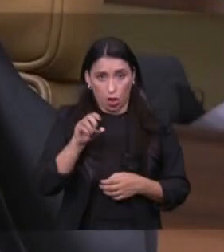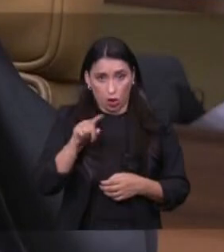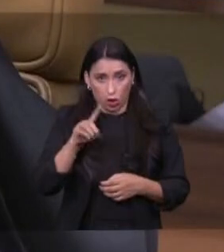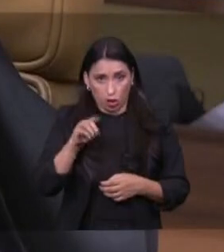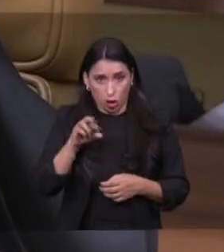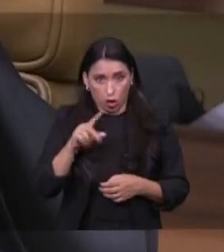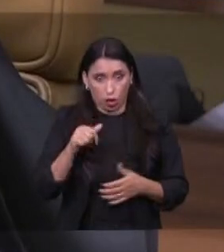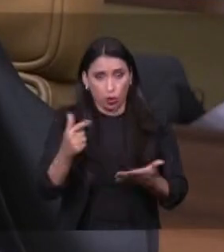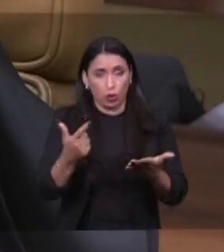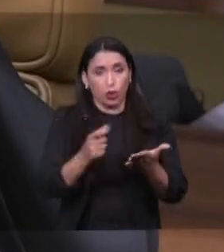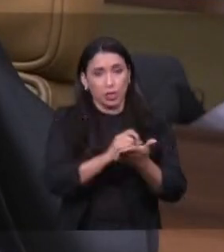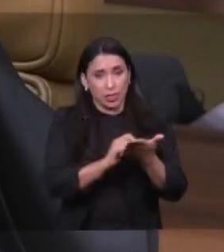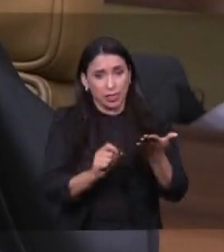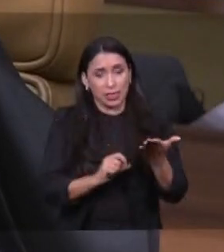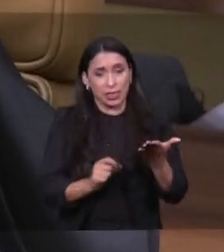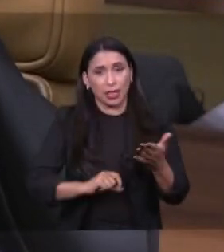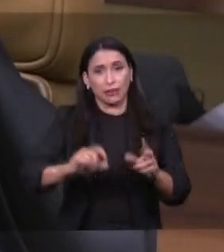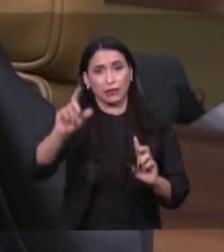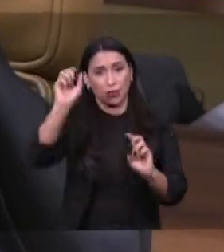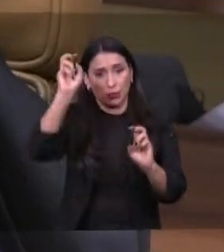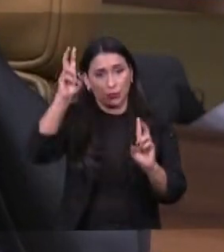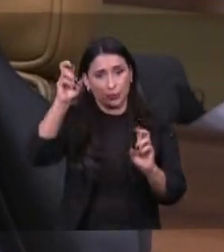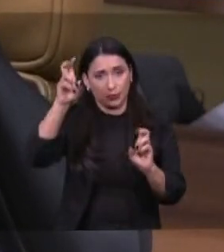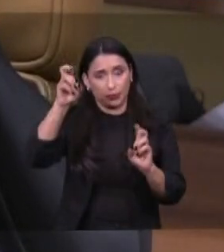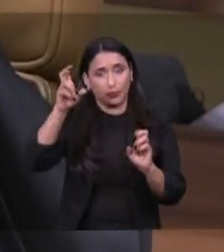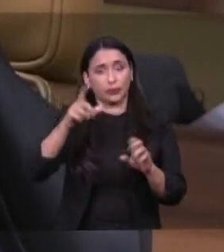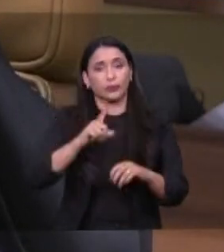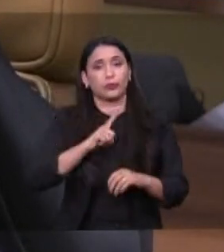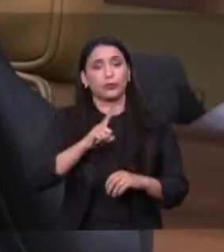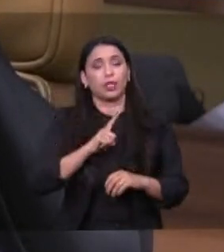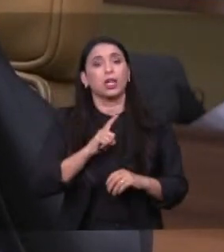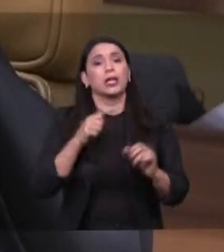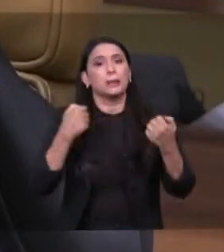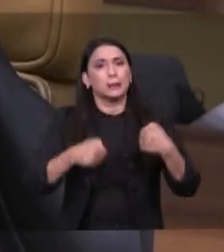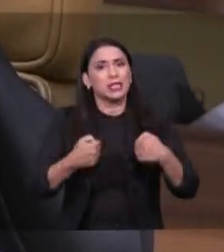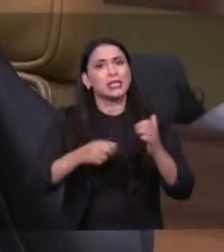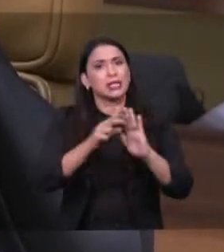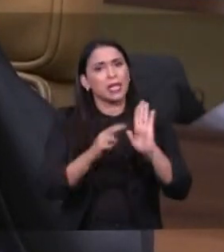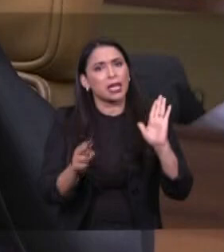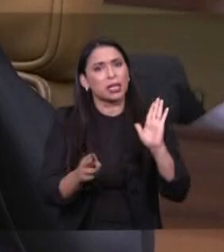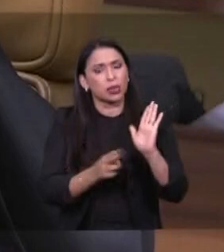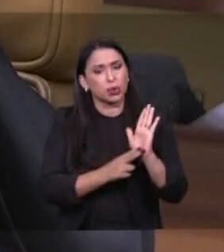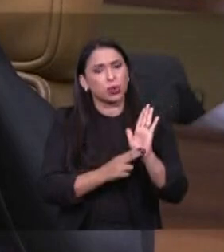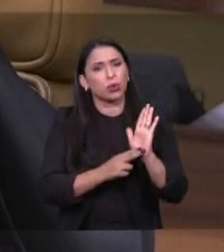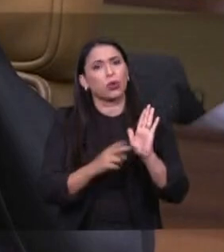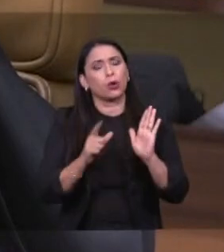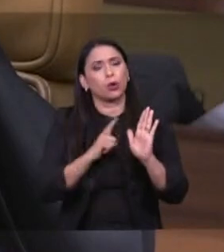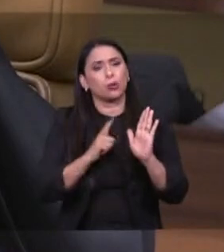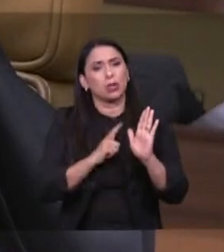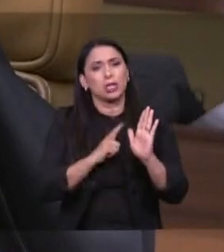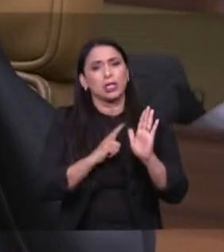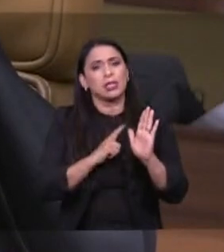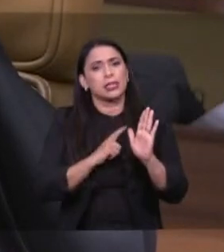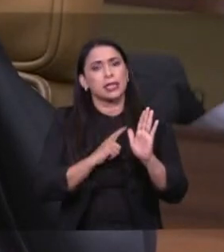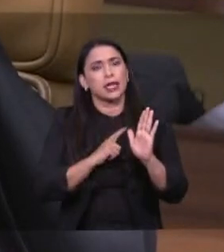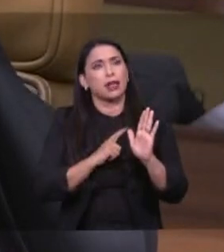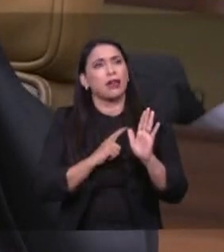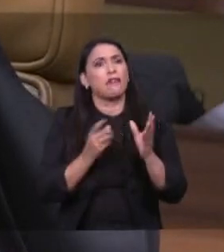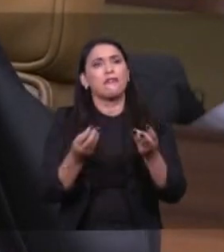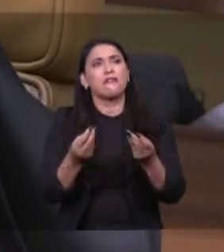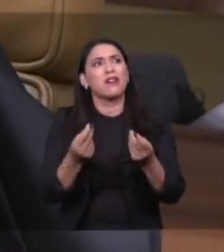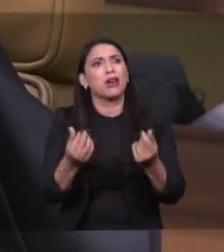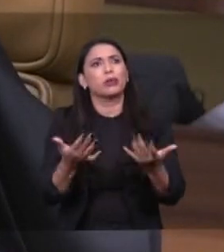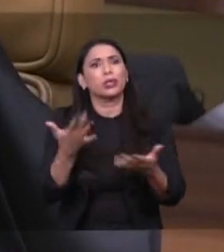críticas chamadas cláusulas gerais, abro aspas. É indispensável que a norma não seja excessivamente em branco, nem seja imprevisível